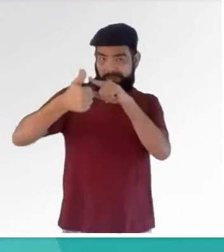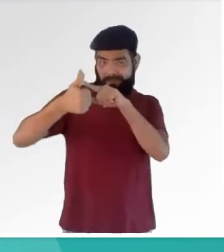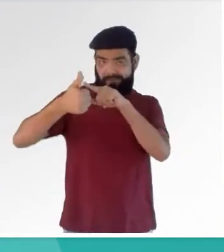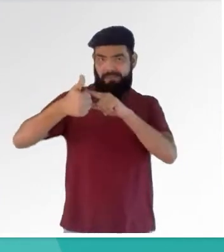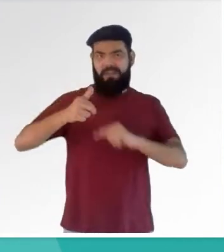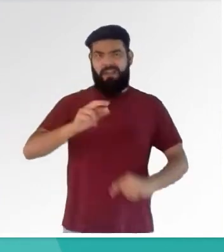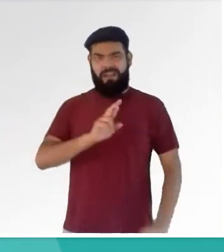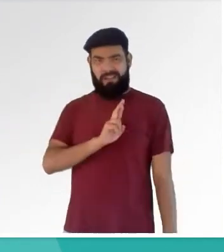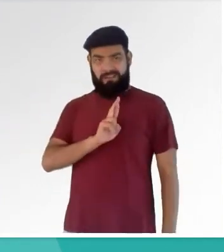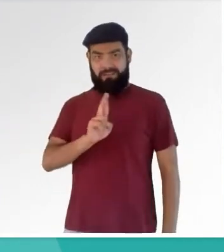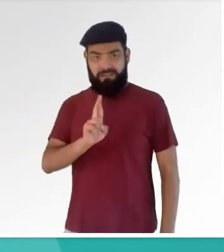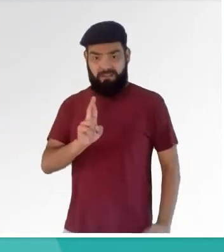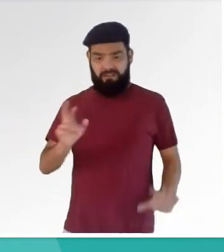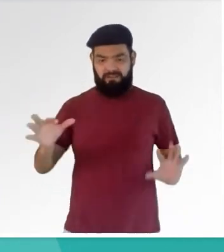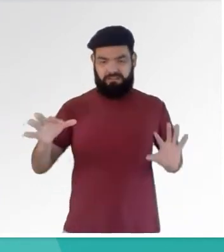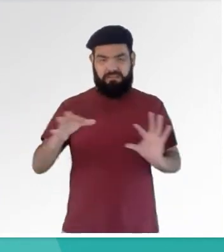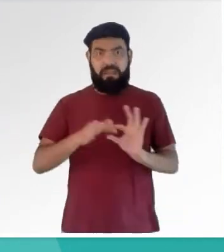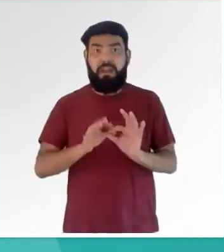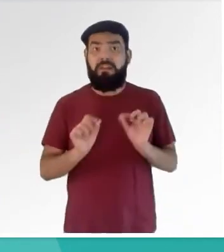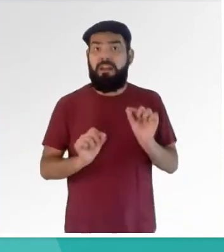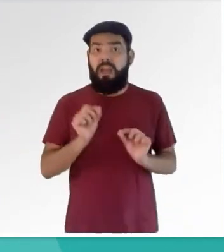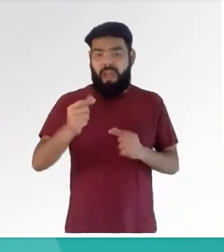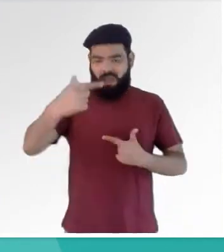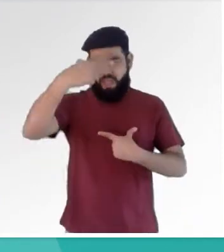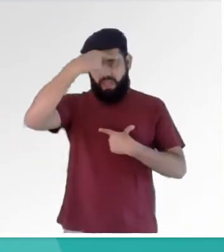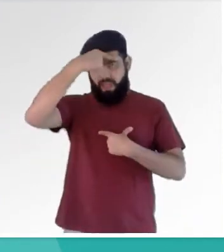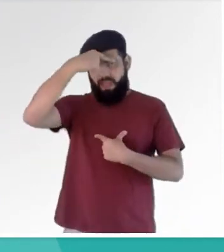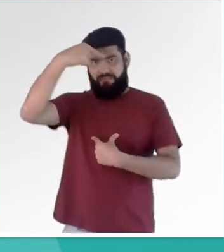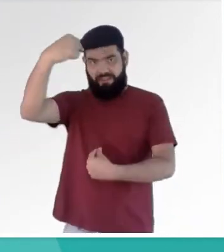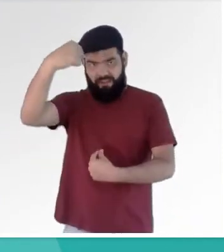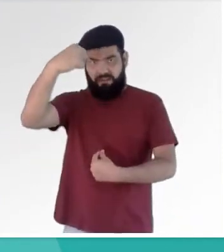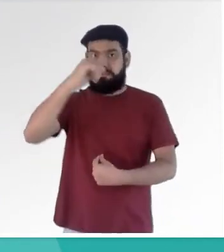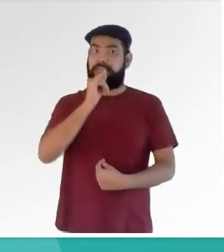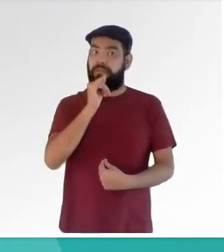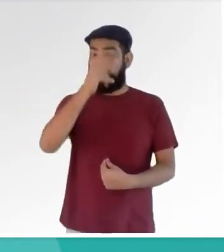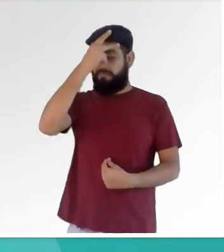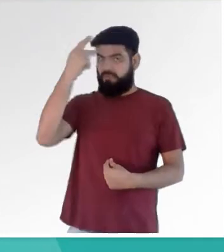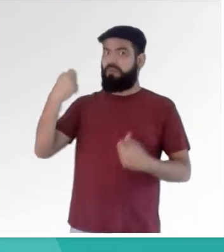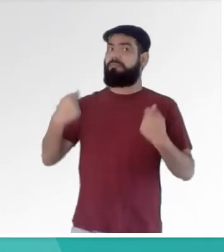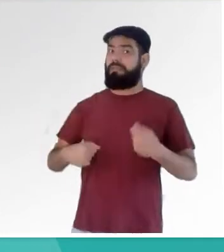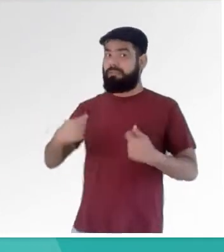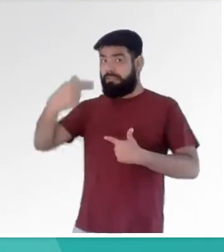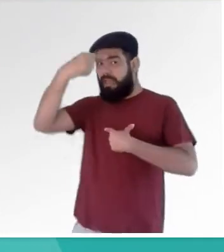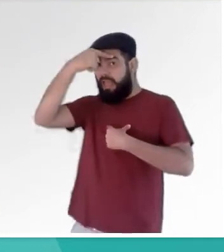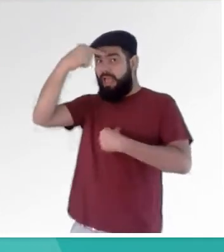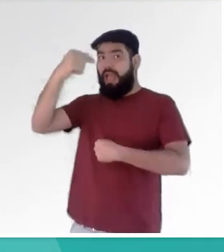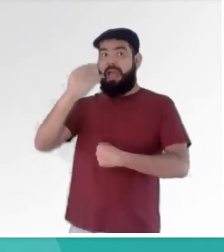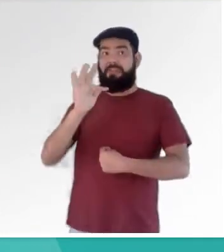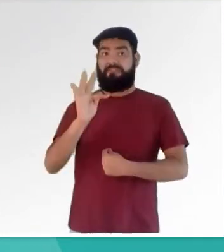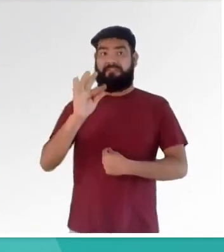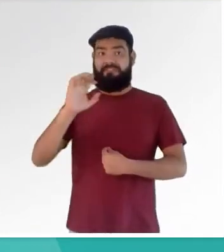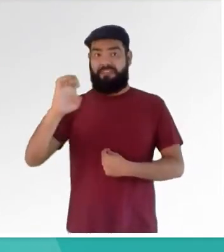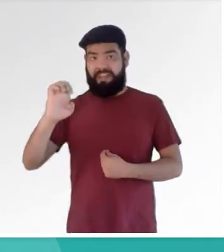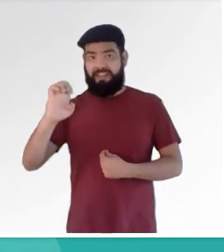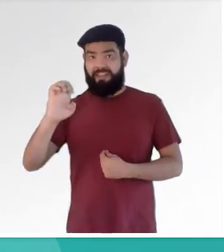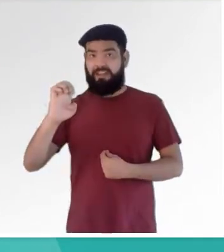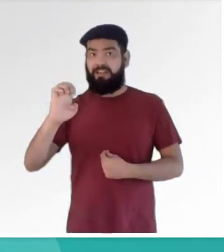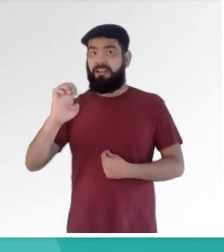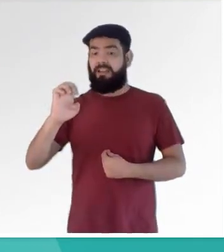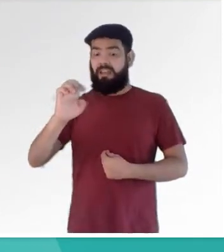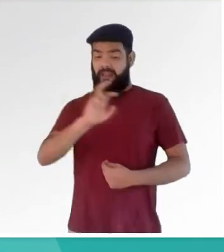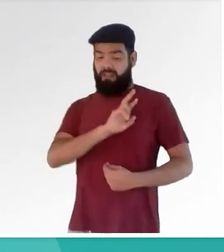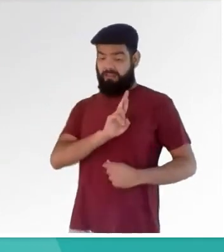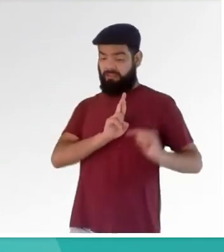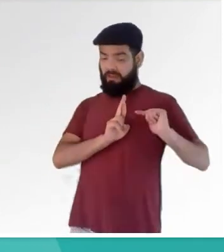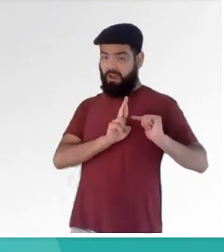fé, né? Quem tem religião é porque tem fé. Religião é acreditar em Deus. Religião é quem acredita